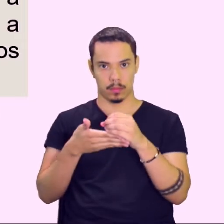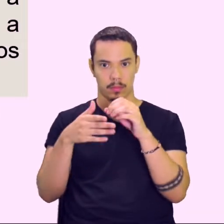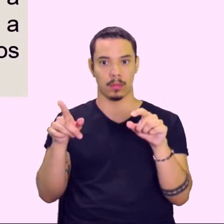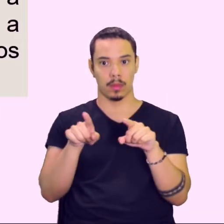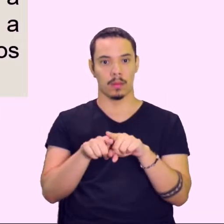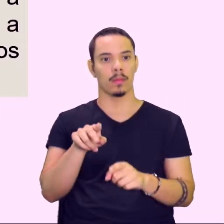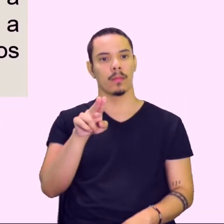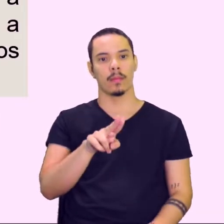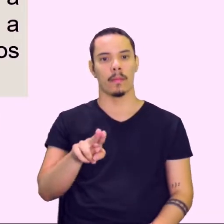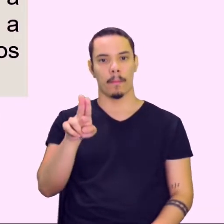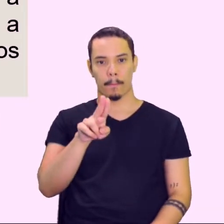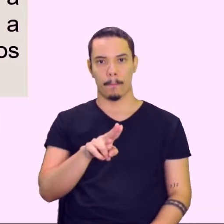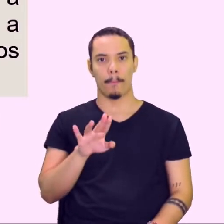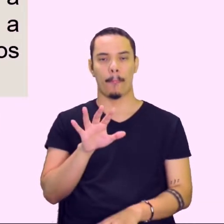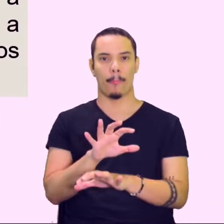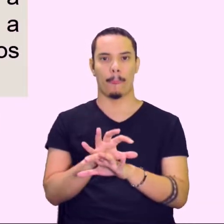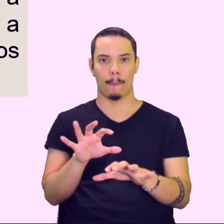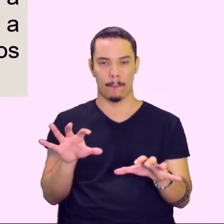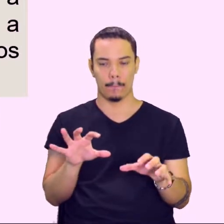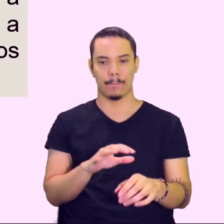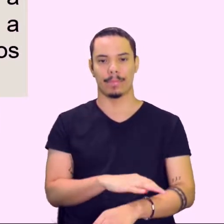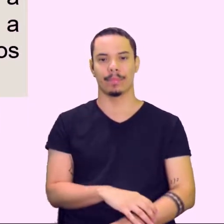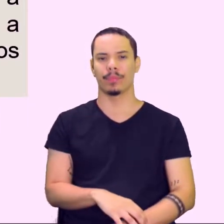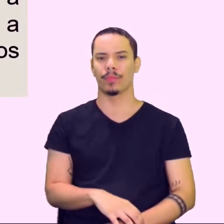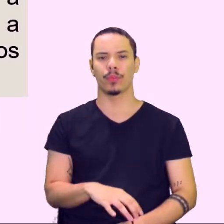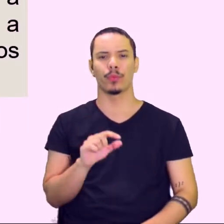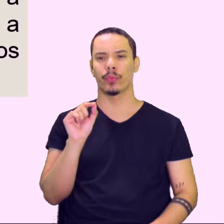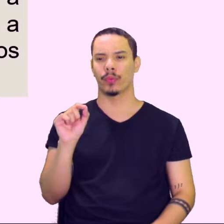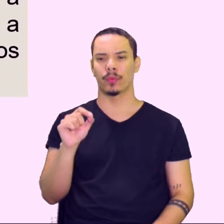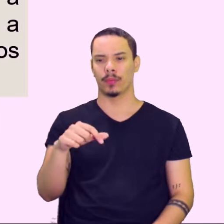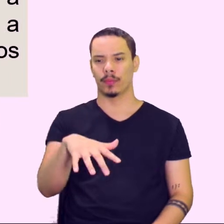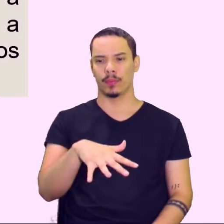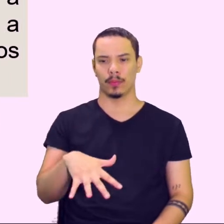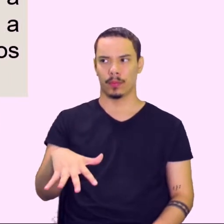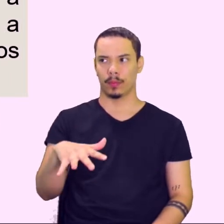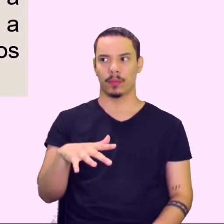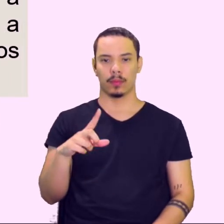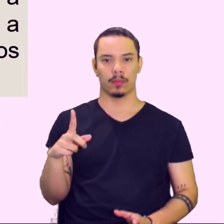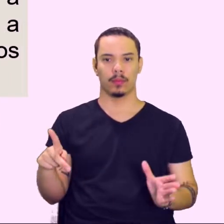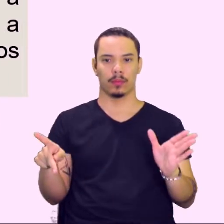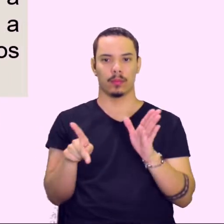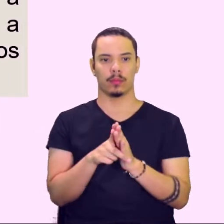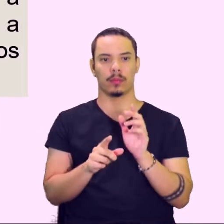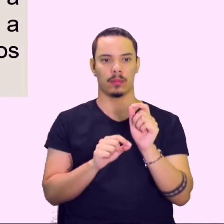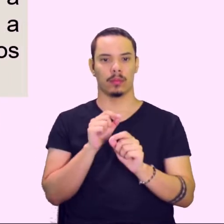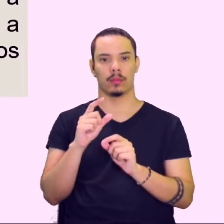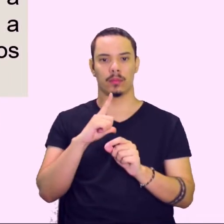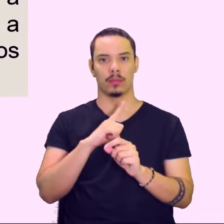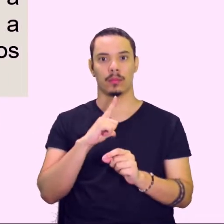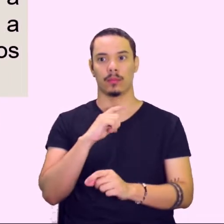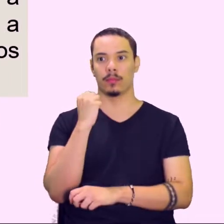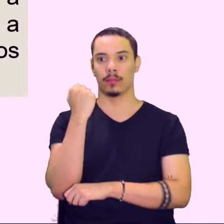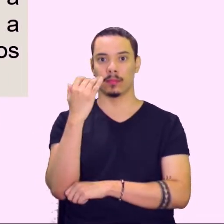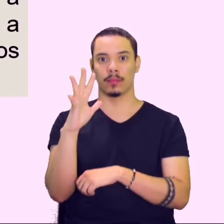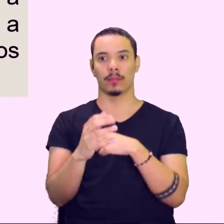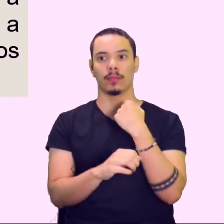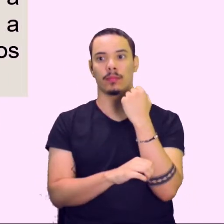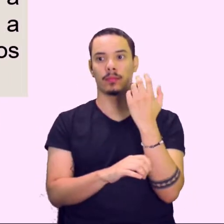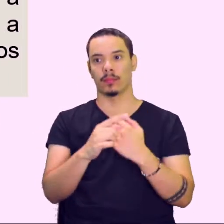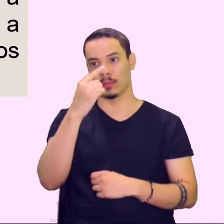uso sustentável. O que são essas áreas de floresta? São áreas com cobertura florestal de espécies